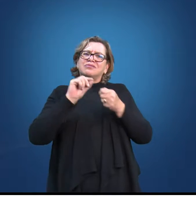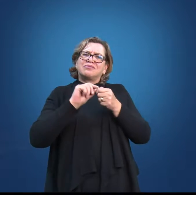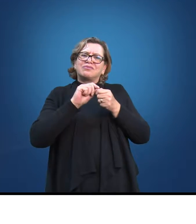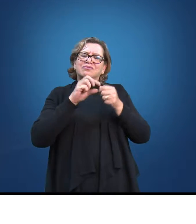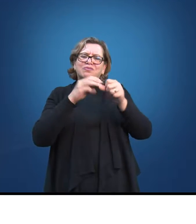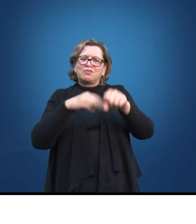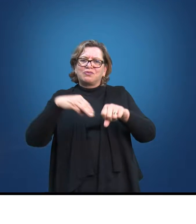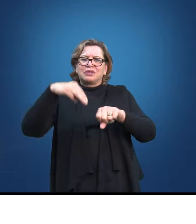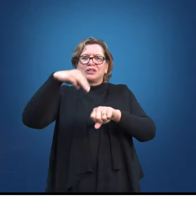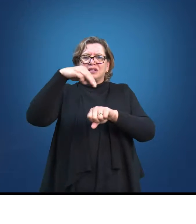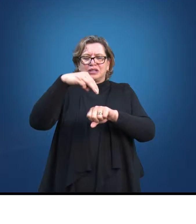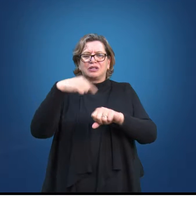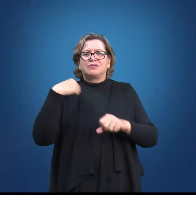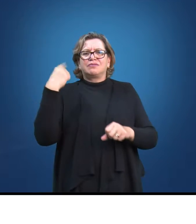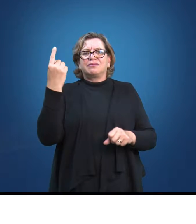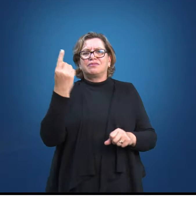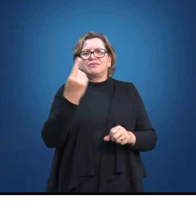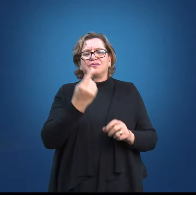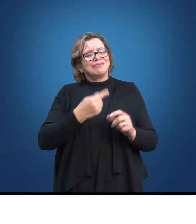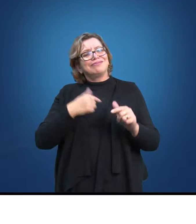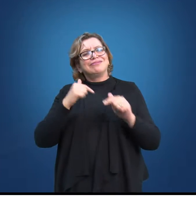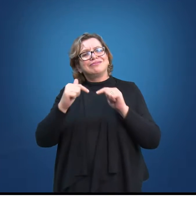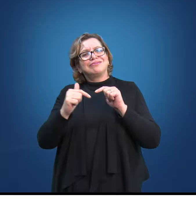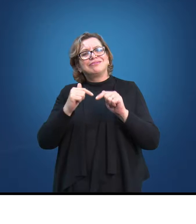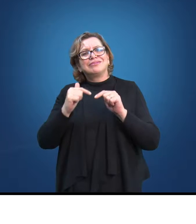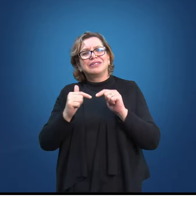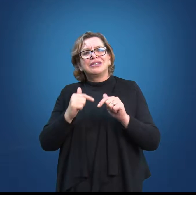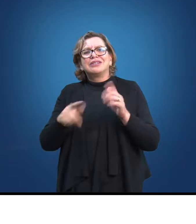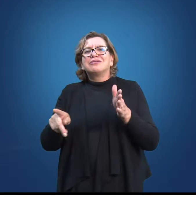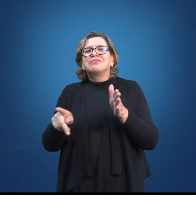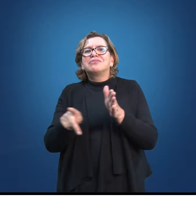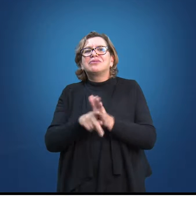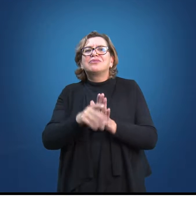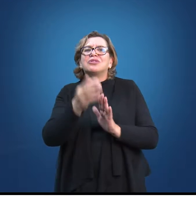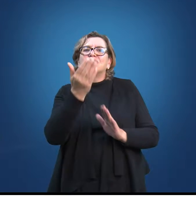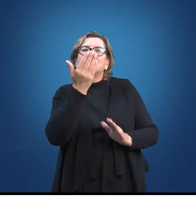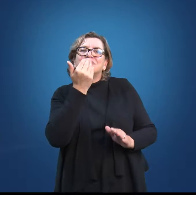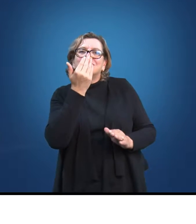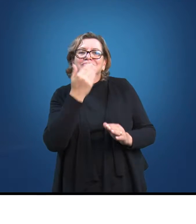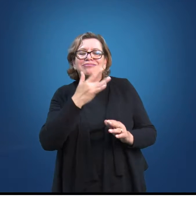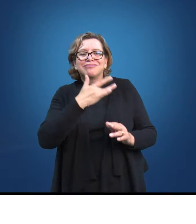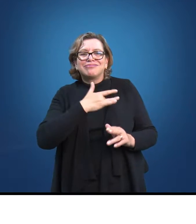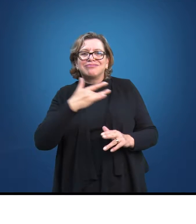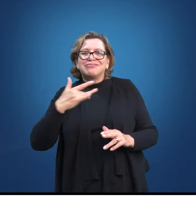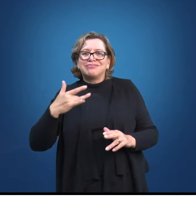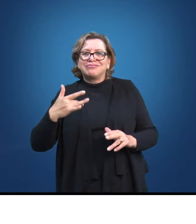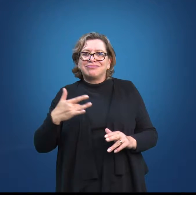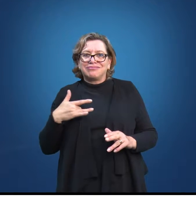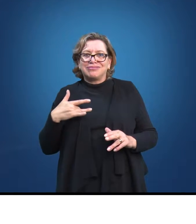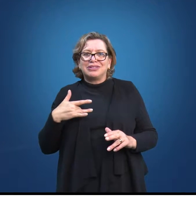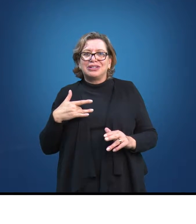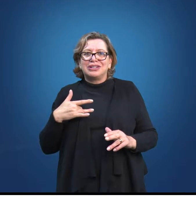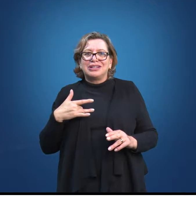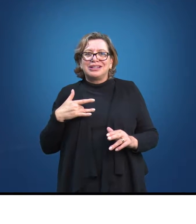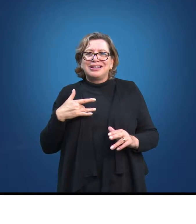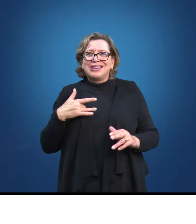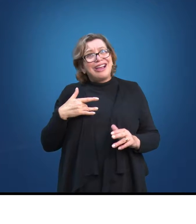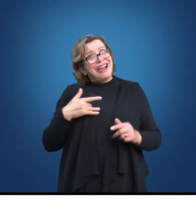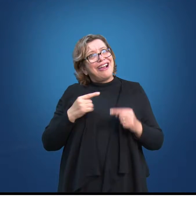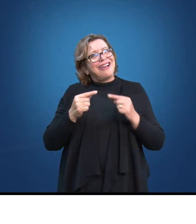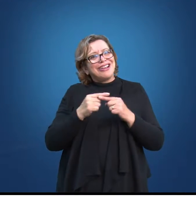mestrado. Nós trabalhamos com as crianças a questão da alimentação saudável. Coincidentemente, hoje é o dia